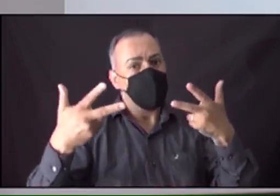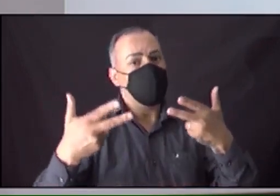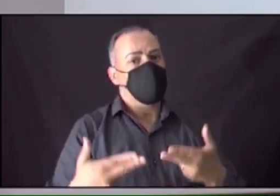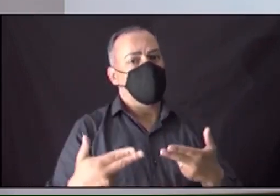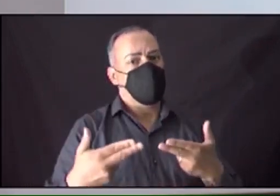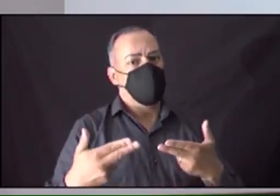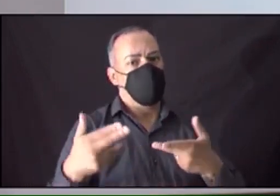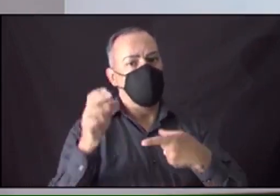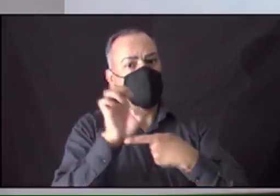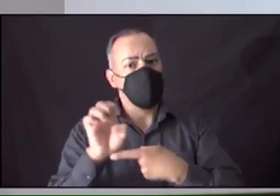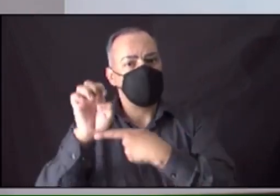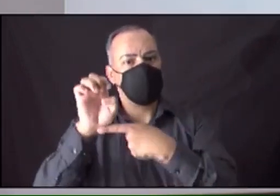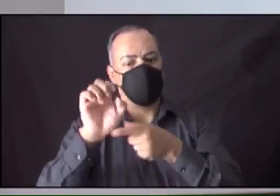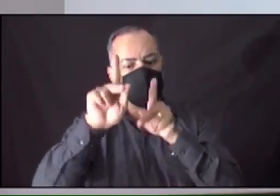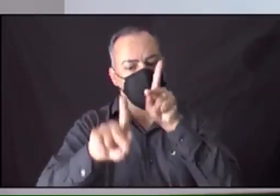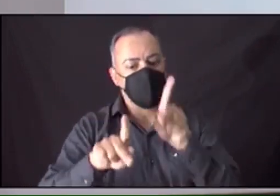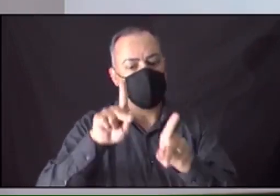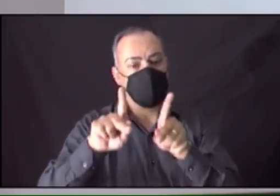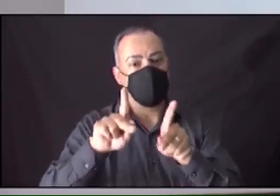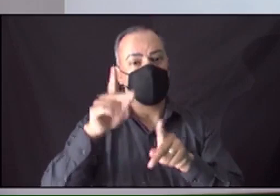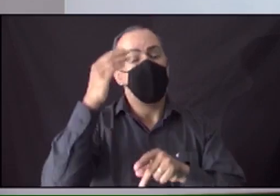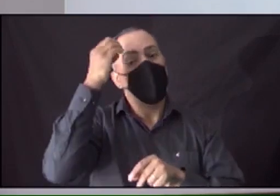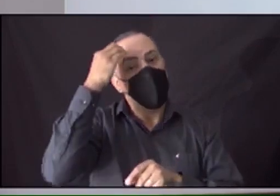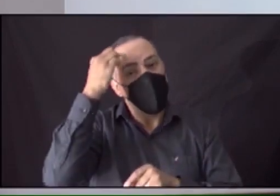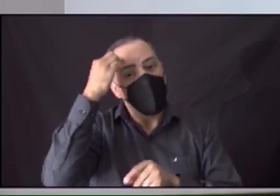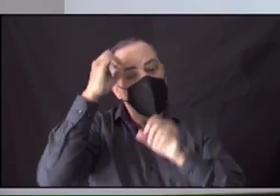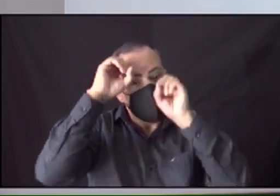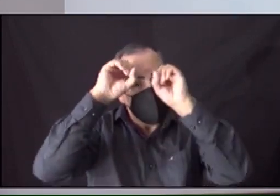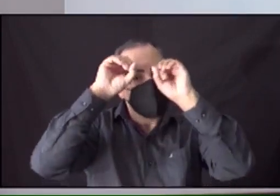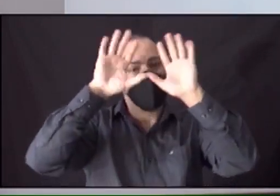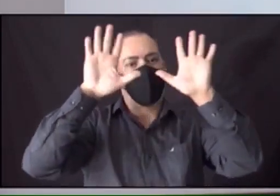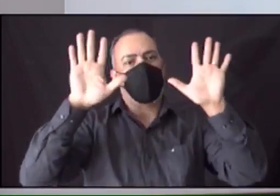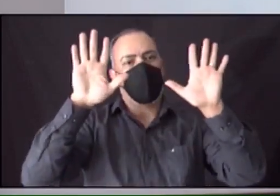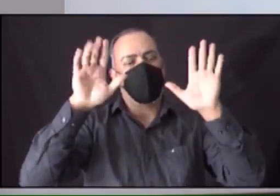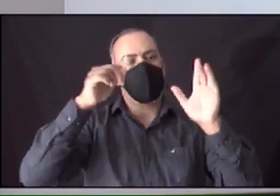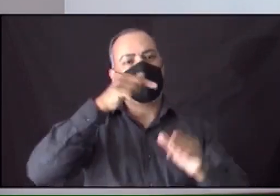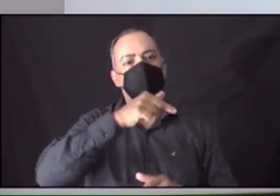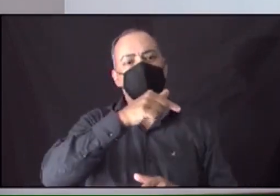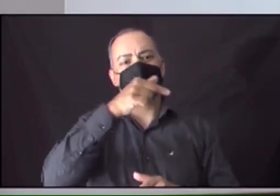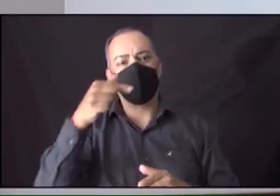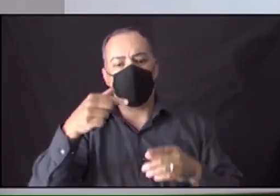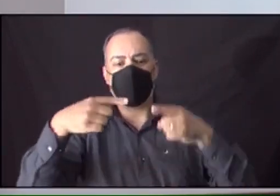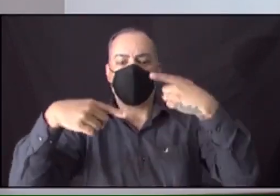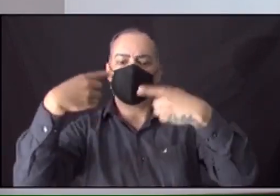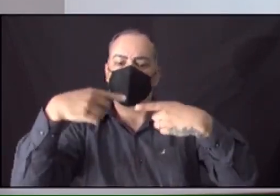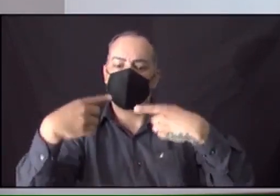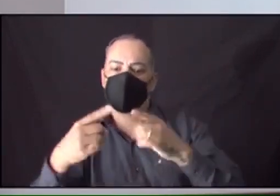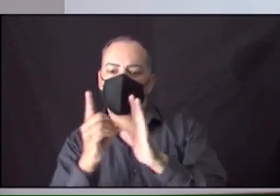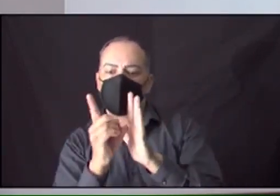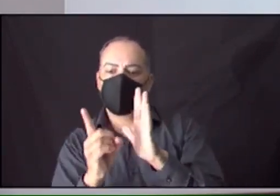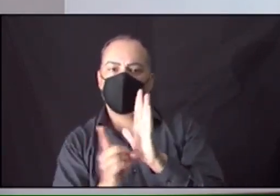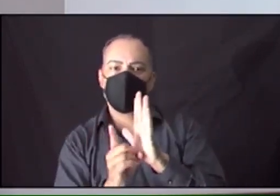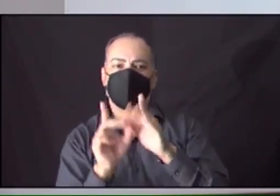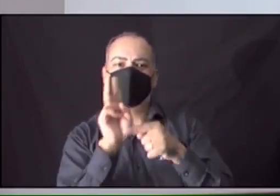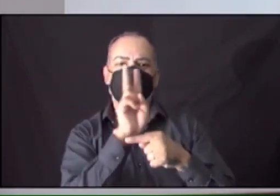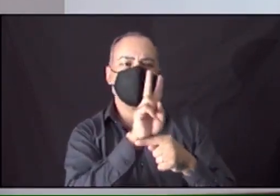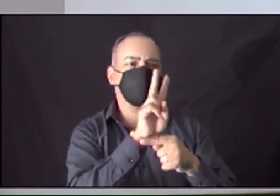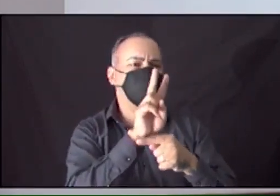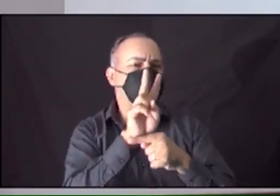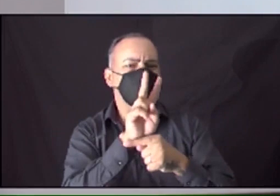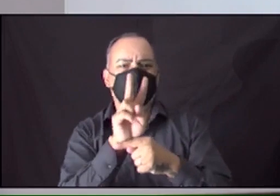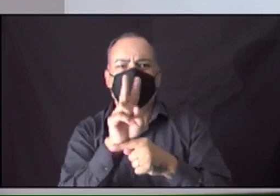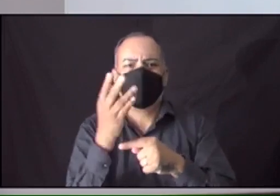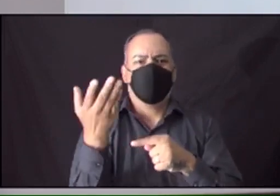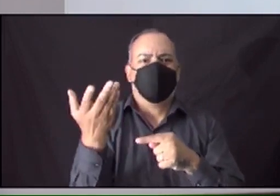para a população entender. Então, a gente passou a semana inteira discutindo o decreto em vez de trabalhar. E os fiscais não tinham